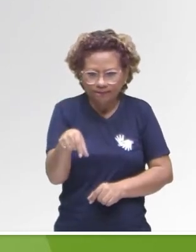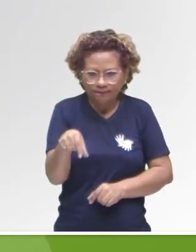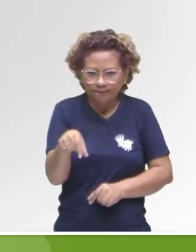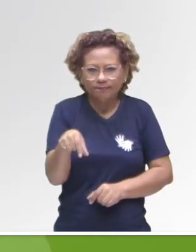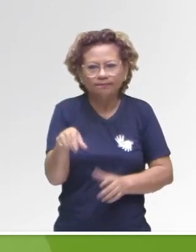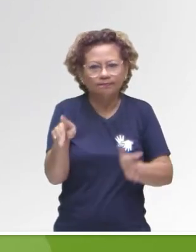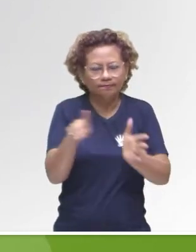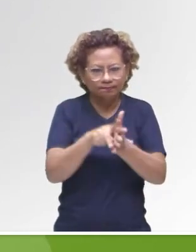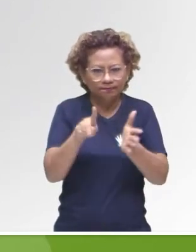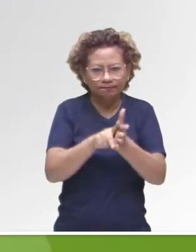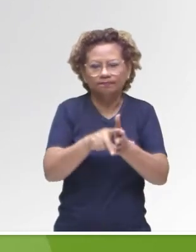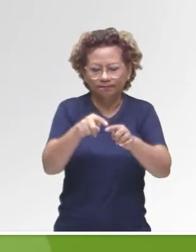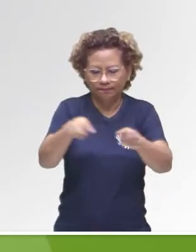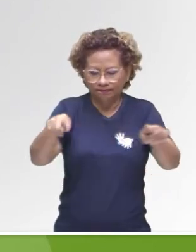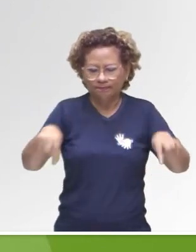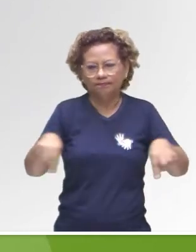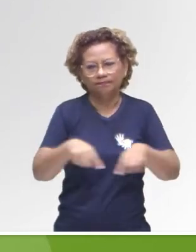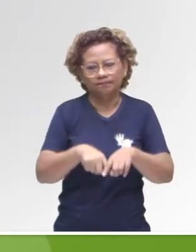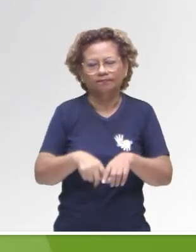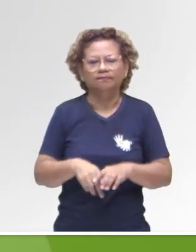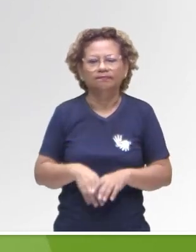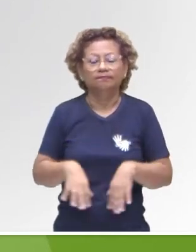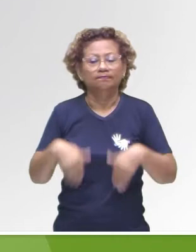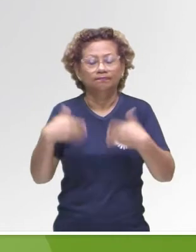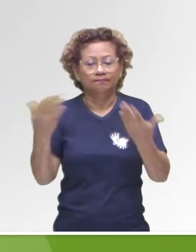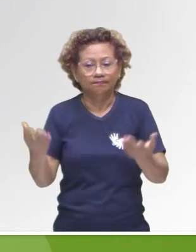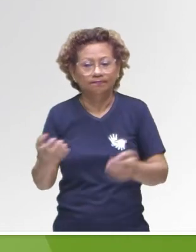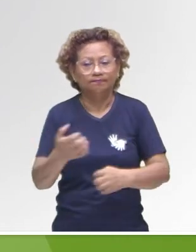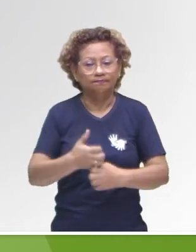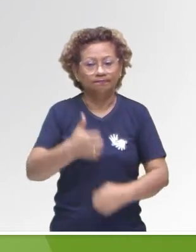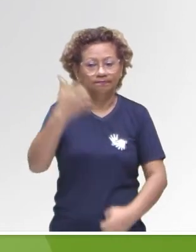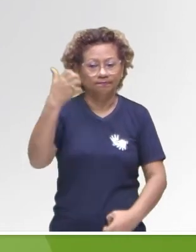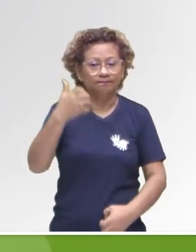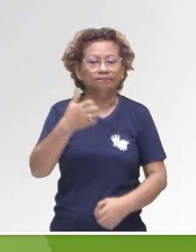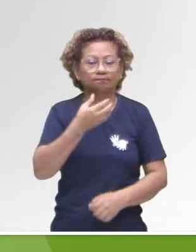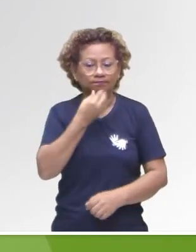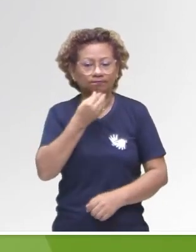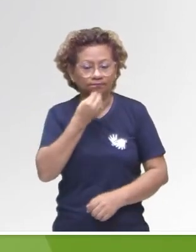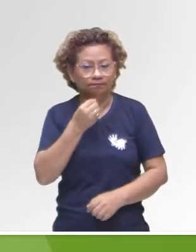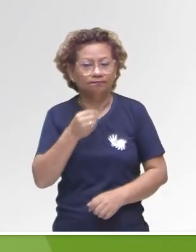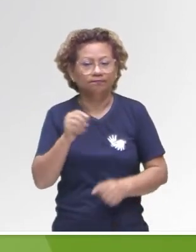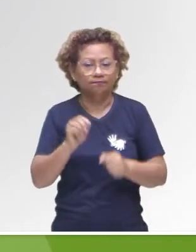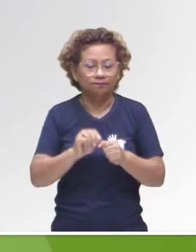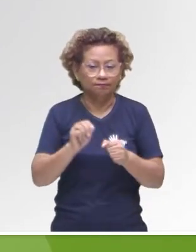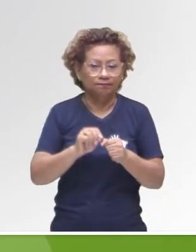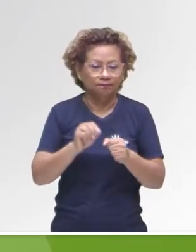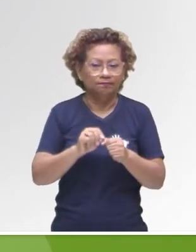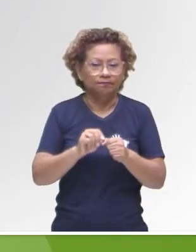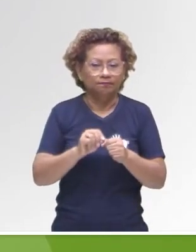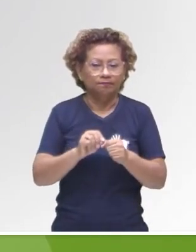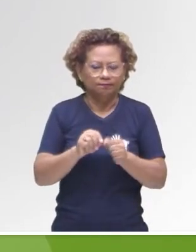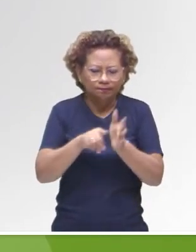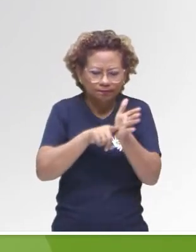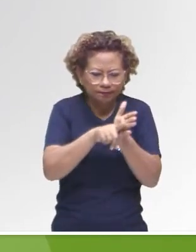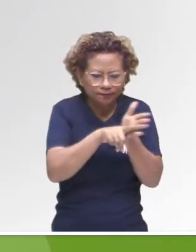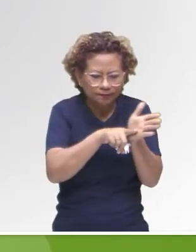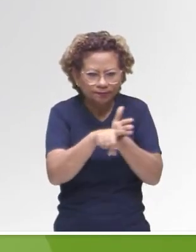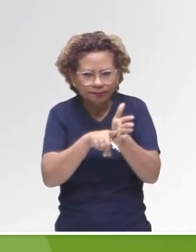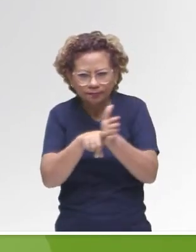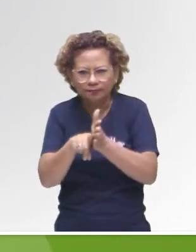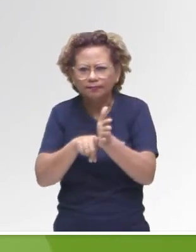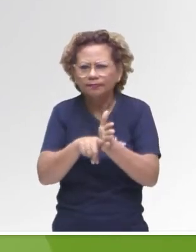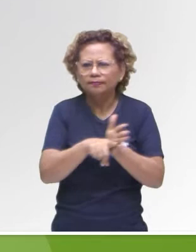especificações do circuito. Então, os engenheiros elétricos, quando eles fazem aí